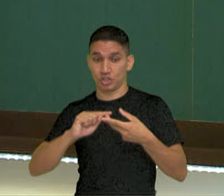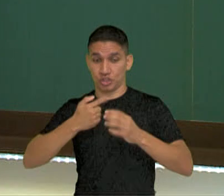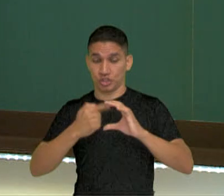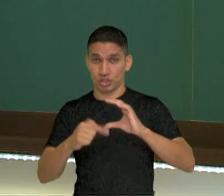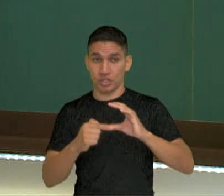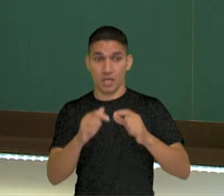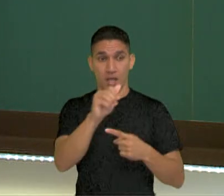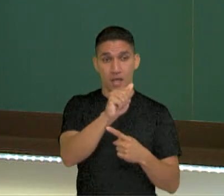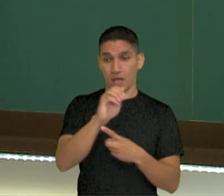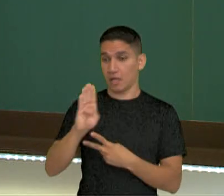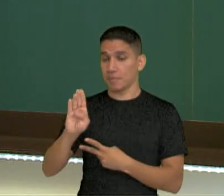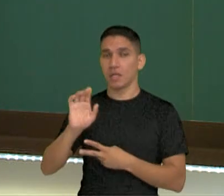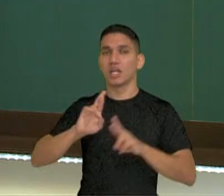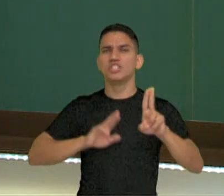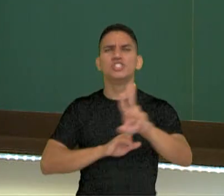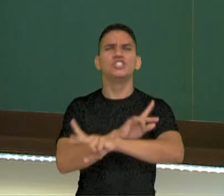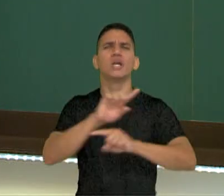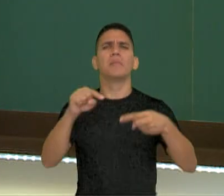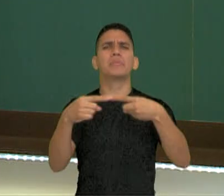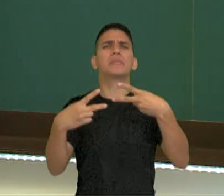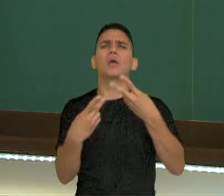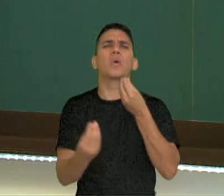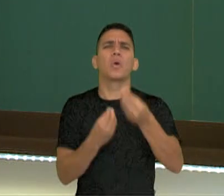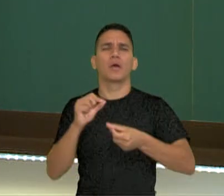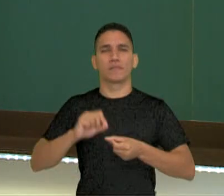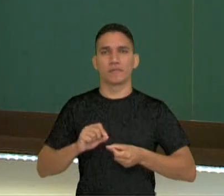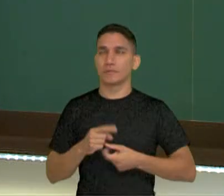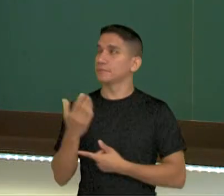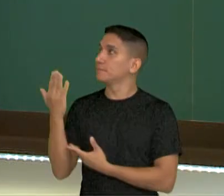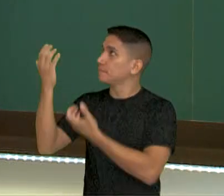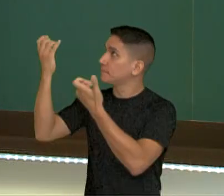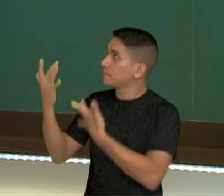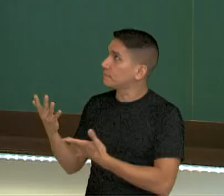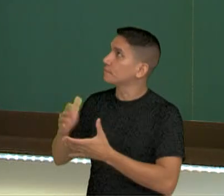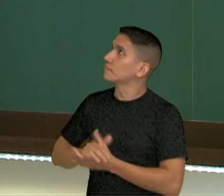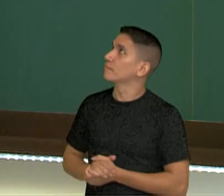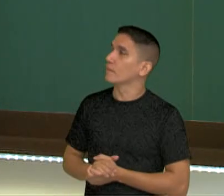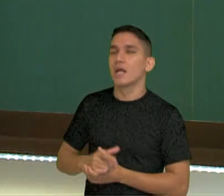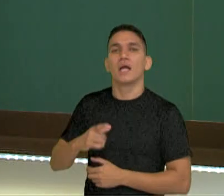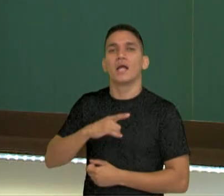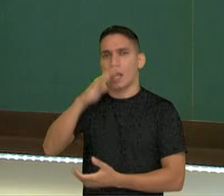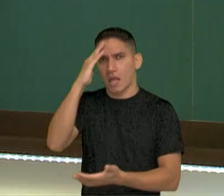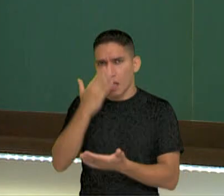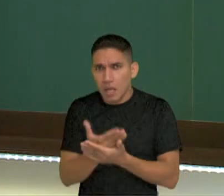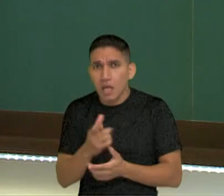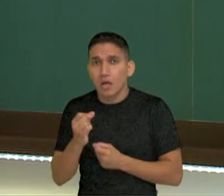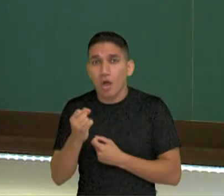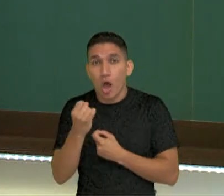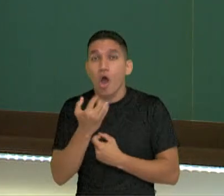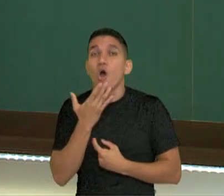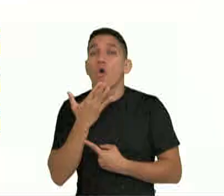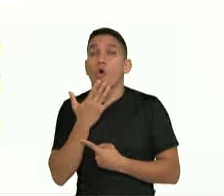com diferentes combinações, tá? Mas está dizendo aqui, ó, que acredita-se que na herança da cor da íris